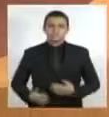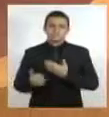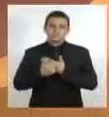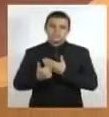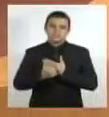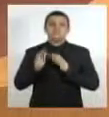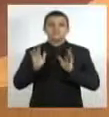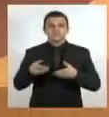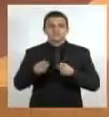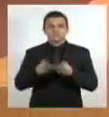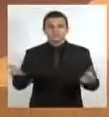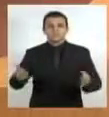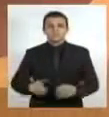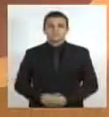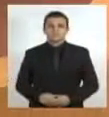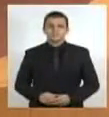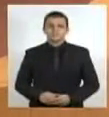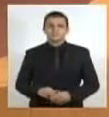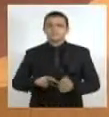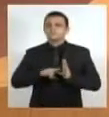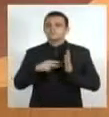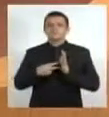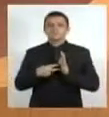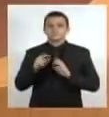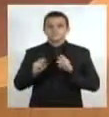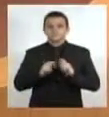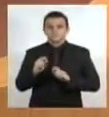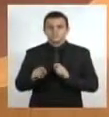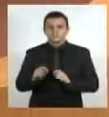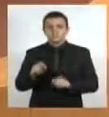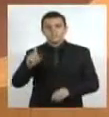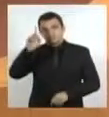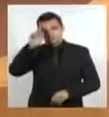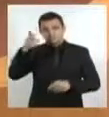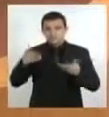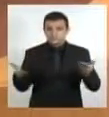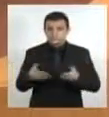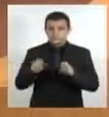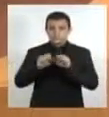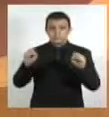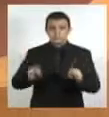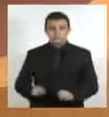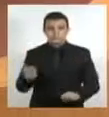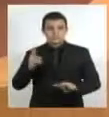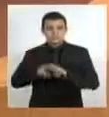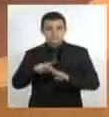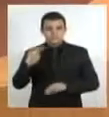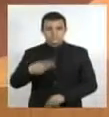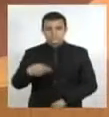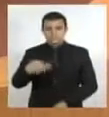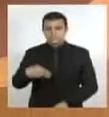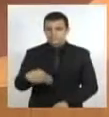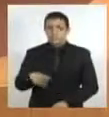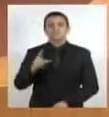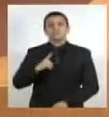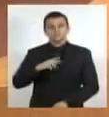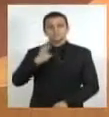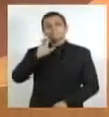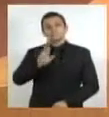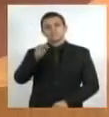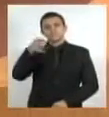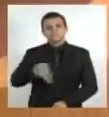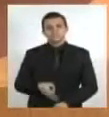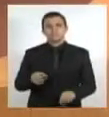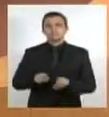entregues. Ou seja, a gestão do sistema penitenciário do Maranhão está dando resultado, está